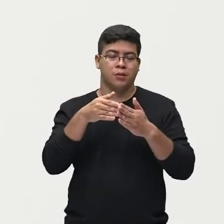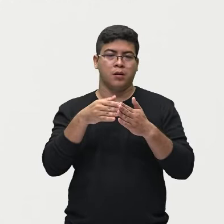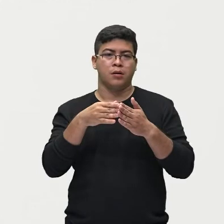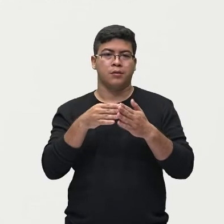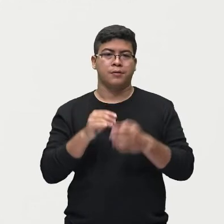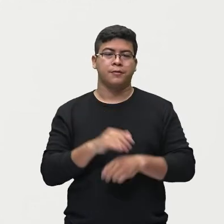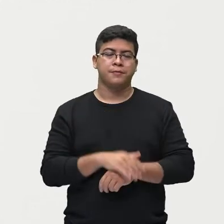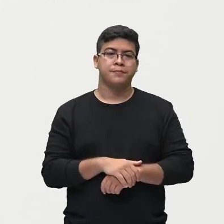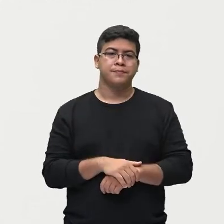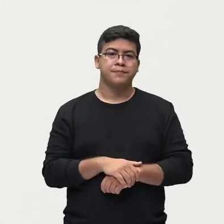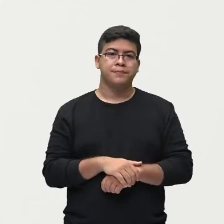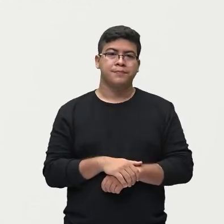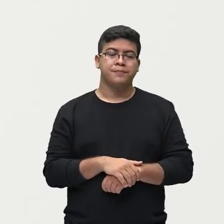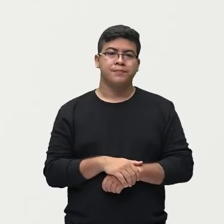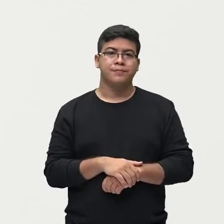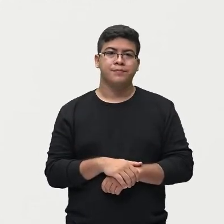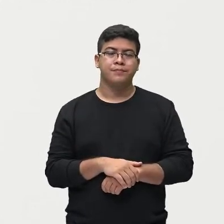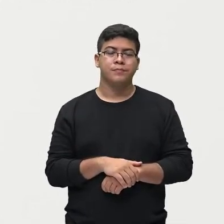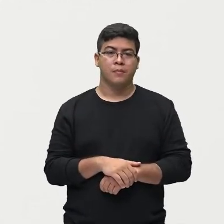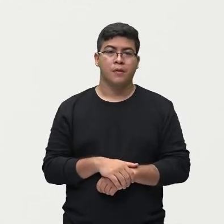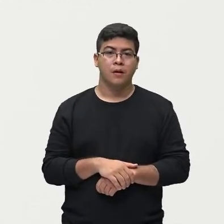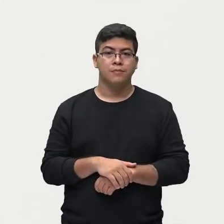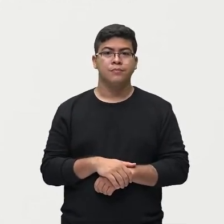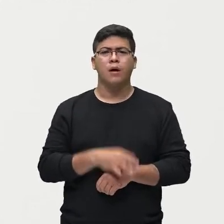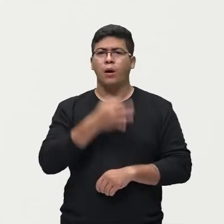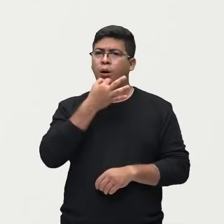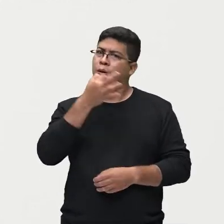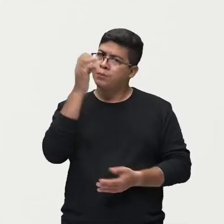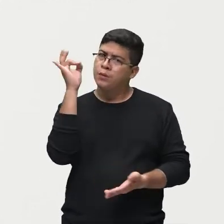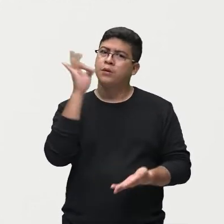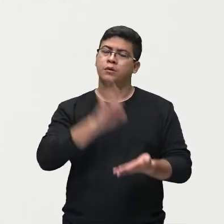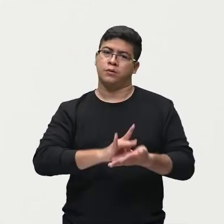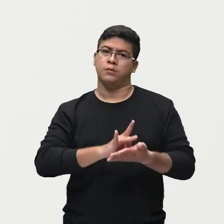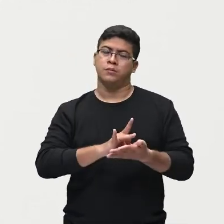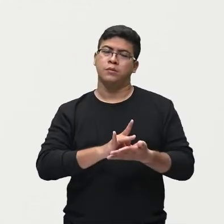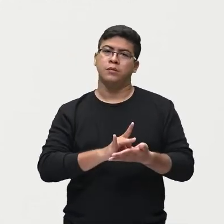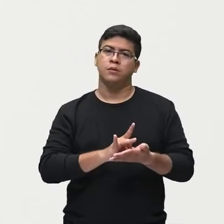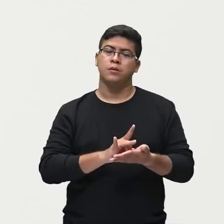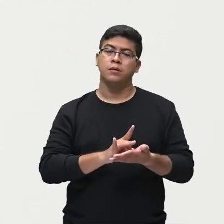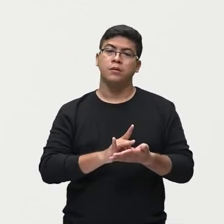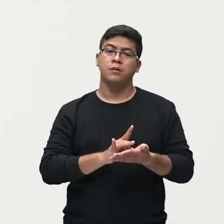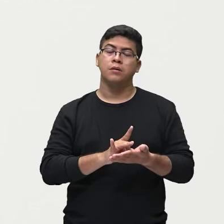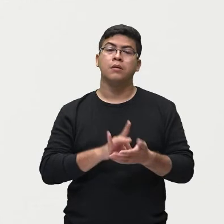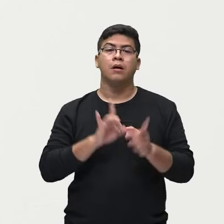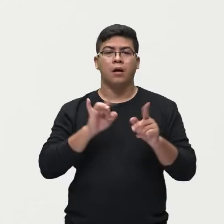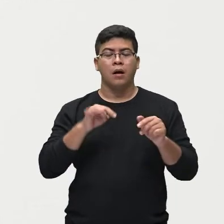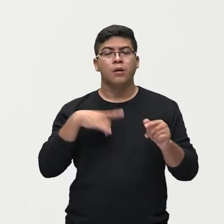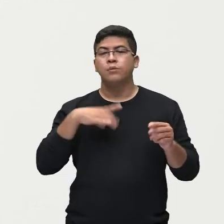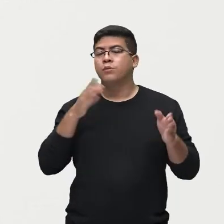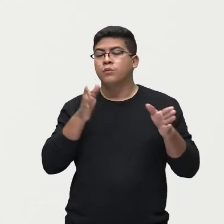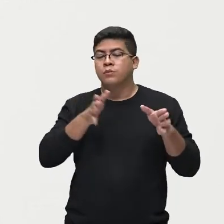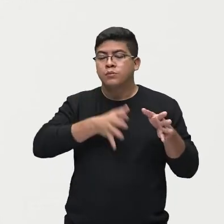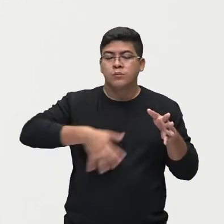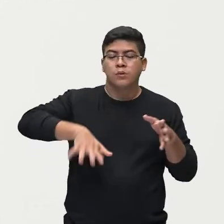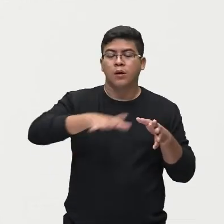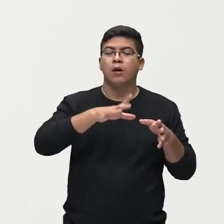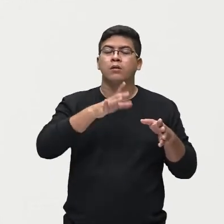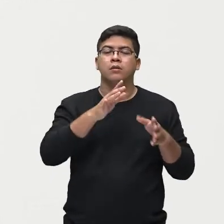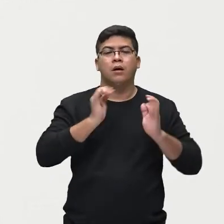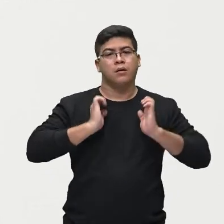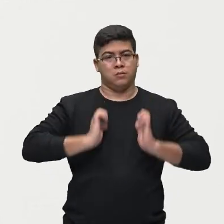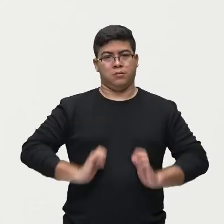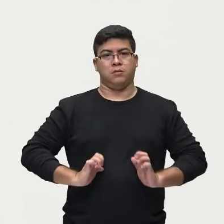Agora, nós vamos relembrar a questão do ser honesto. Ser honesto, pelo menos no campo da ética,